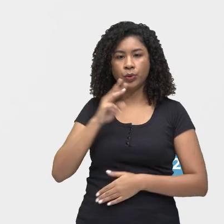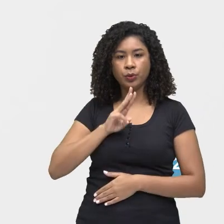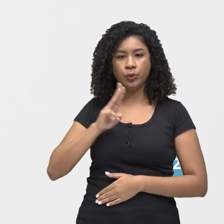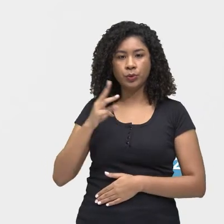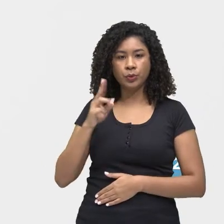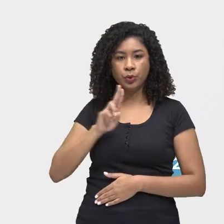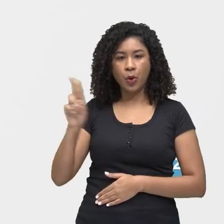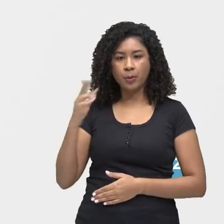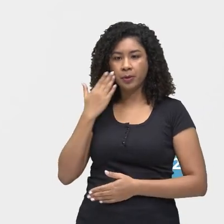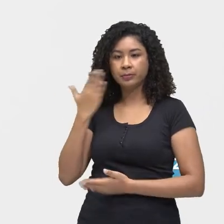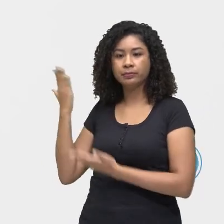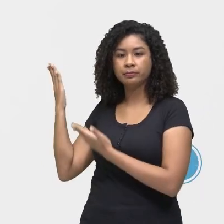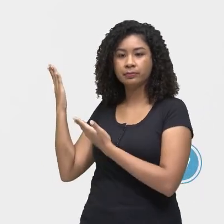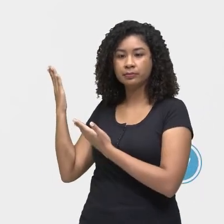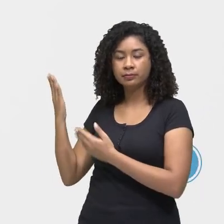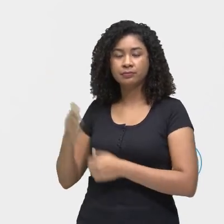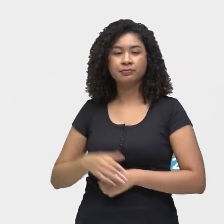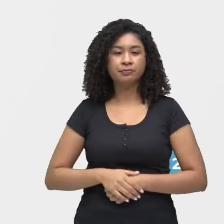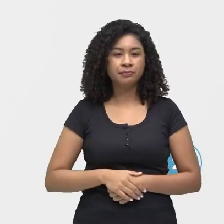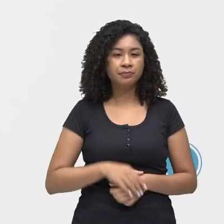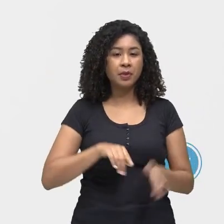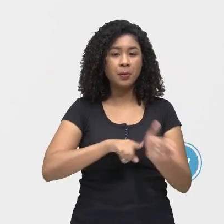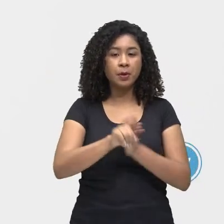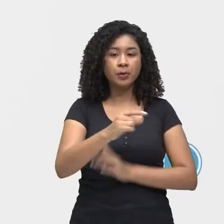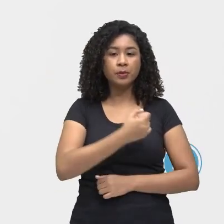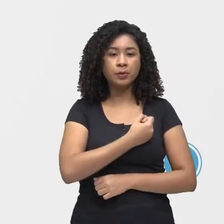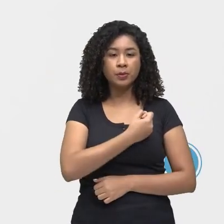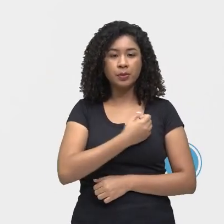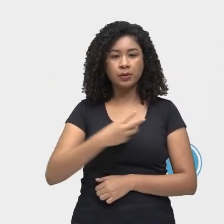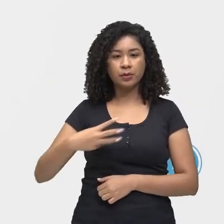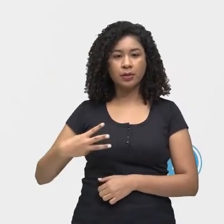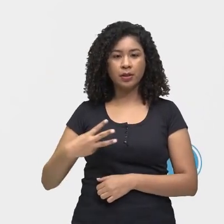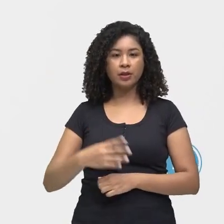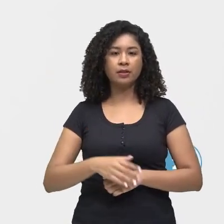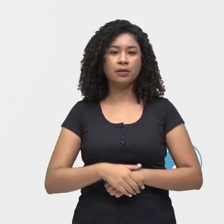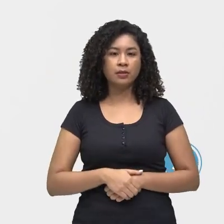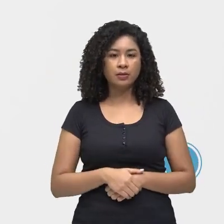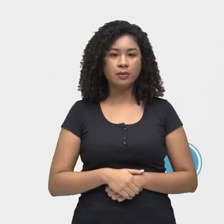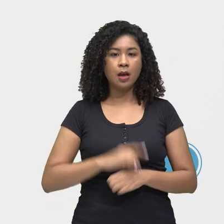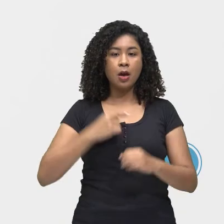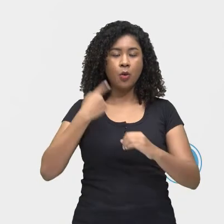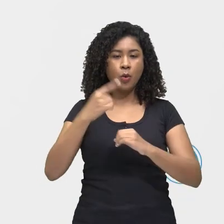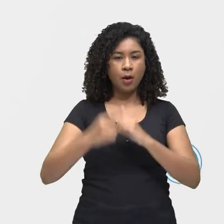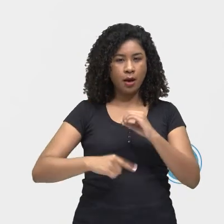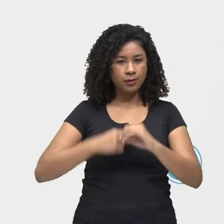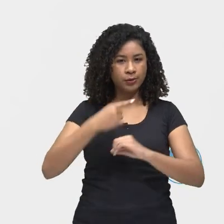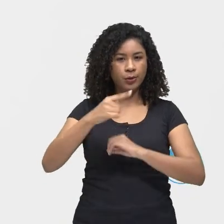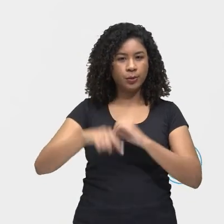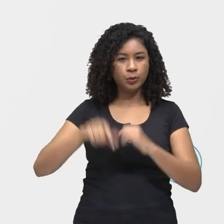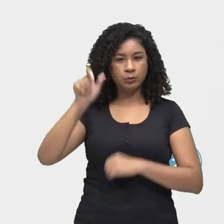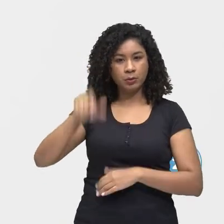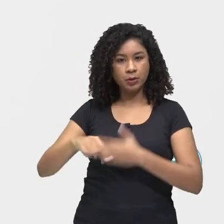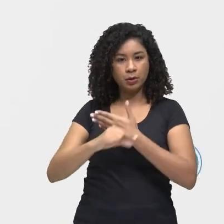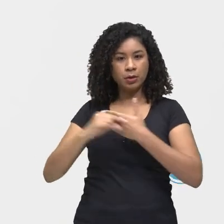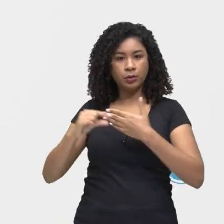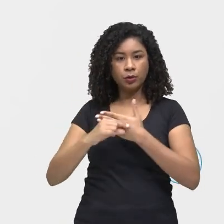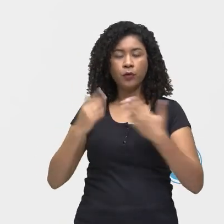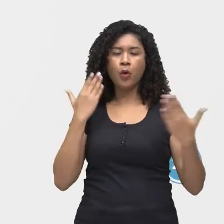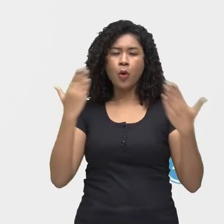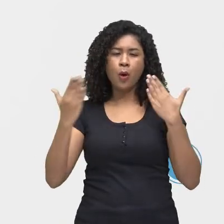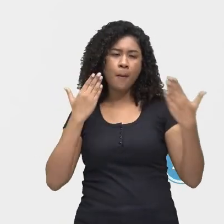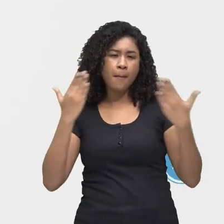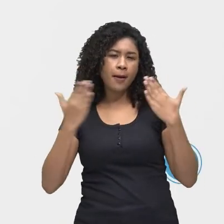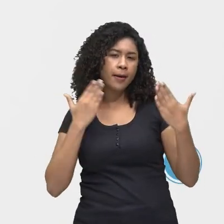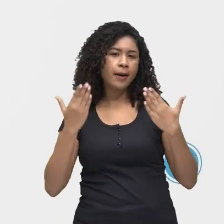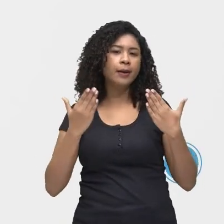Rutherford. E na questão 3, o átomo de Rutherford foi comparado ao sistema planetário. Então, você